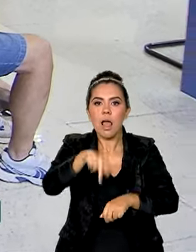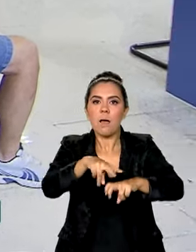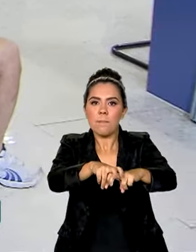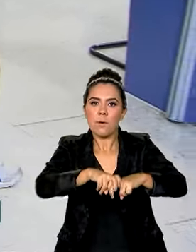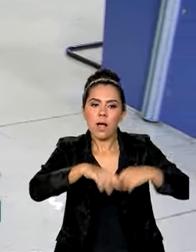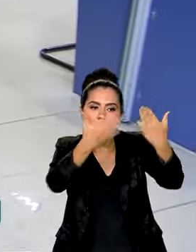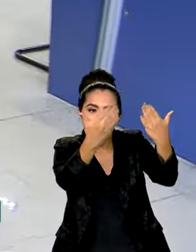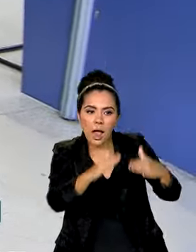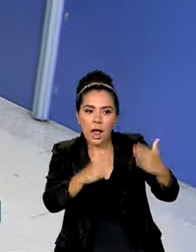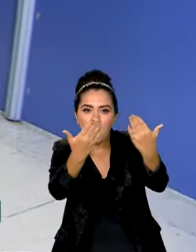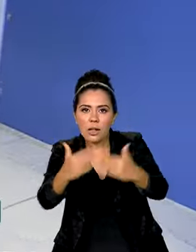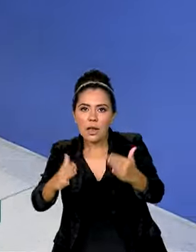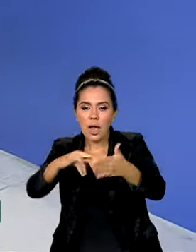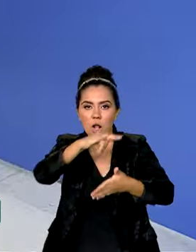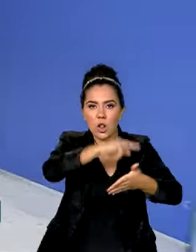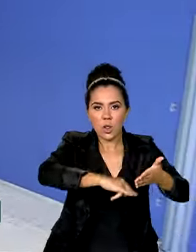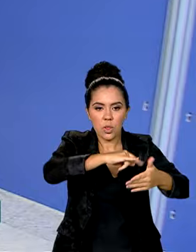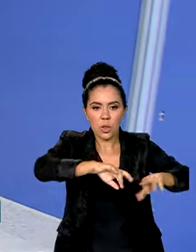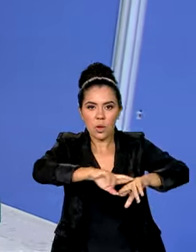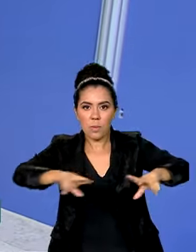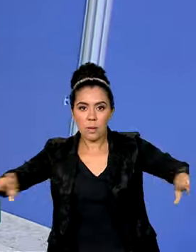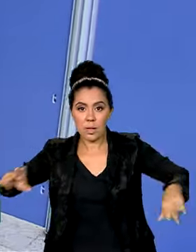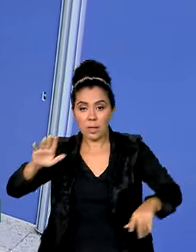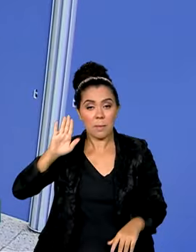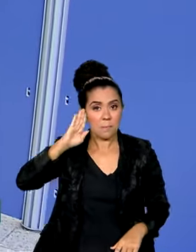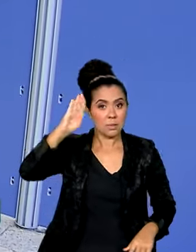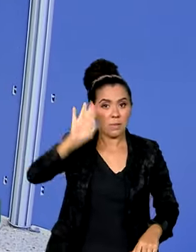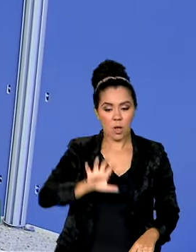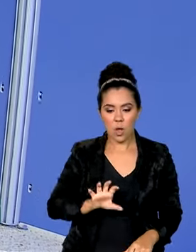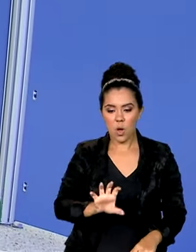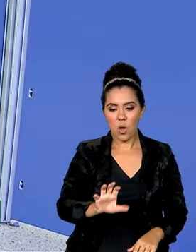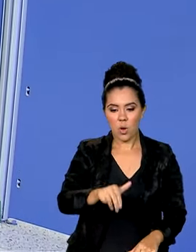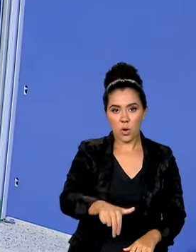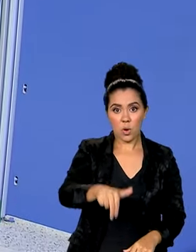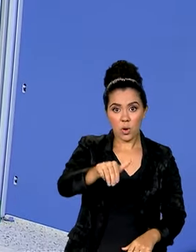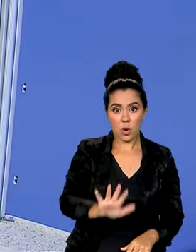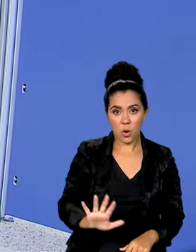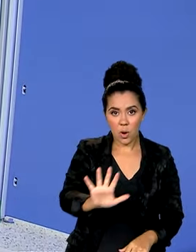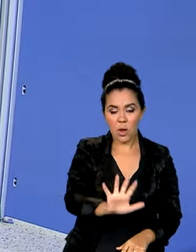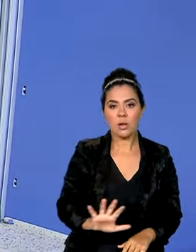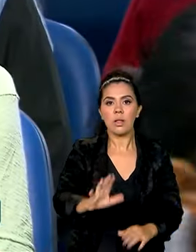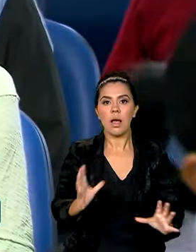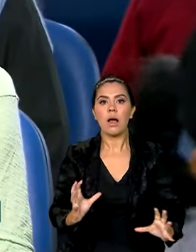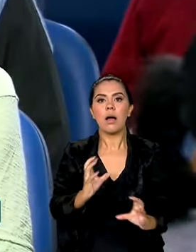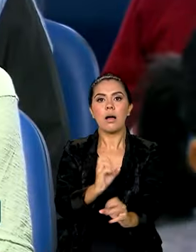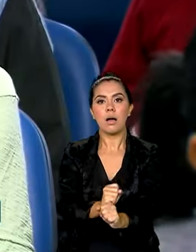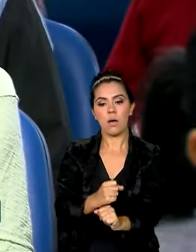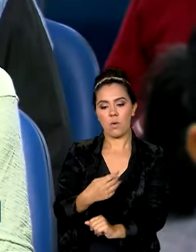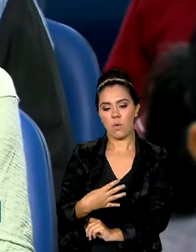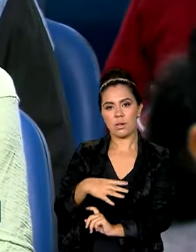análise documental. Na região Nordeste, esse percentual chega a